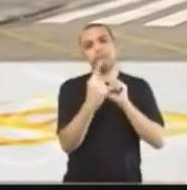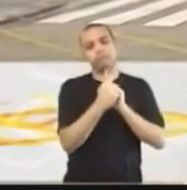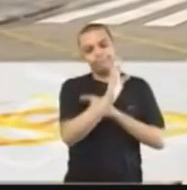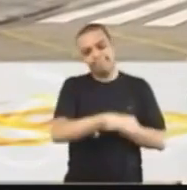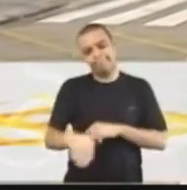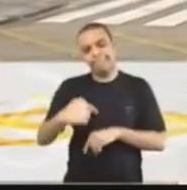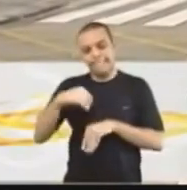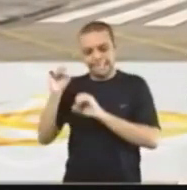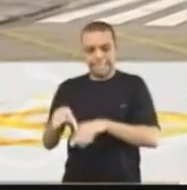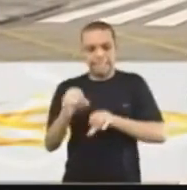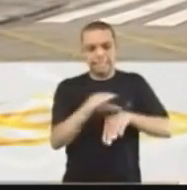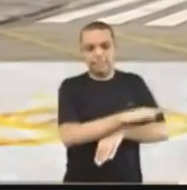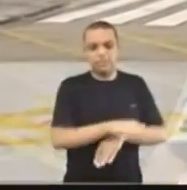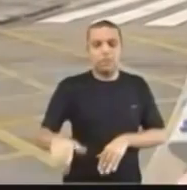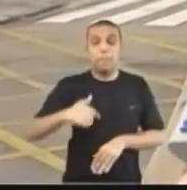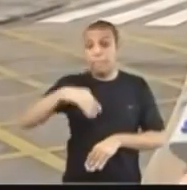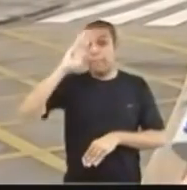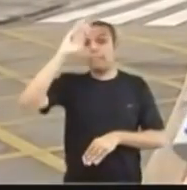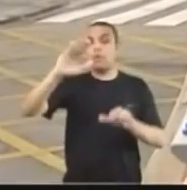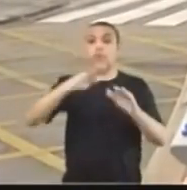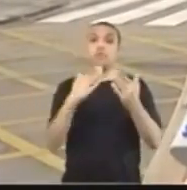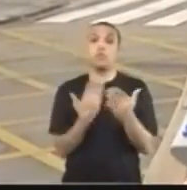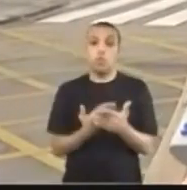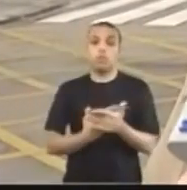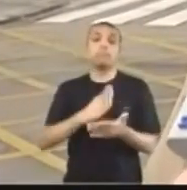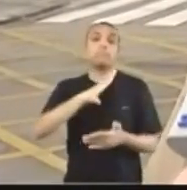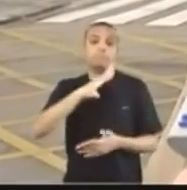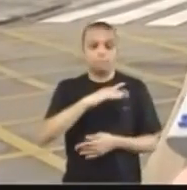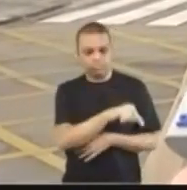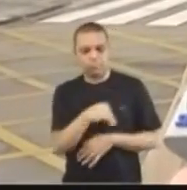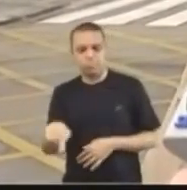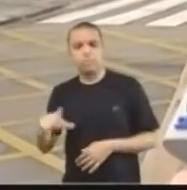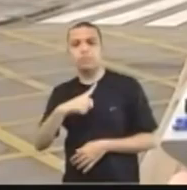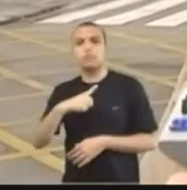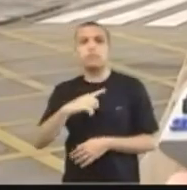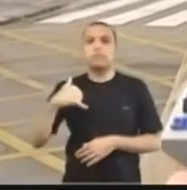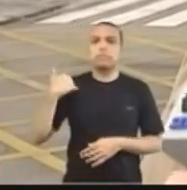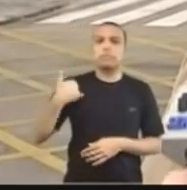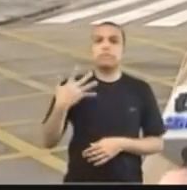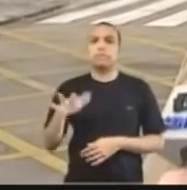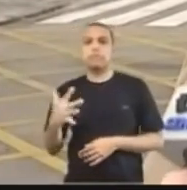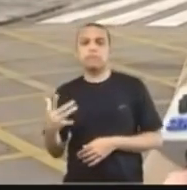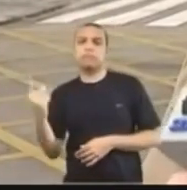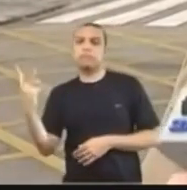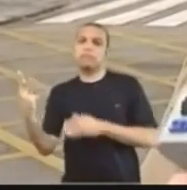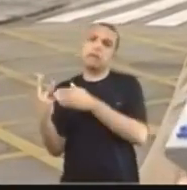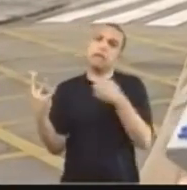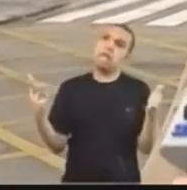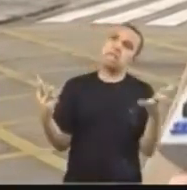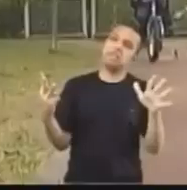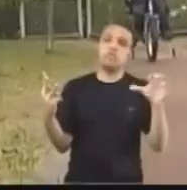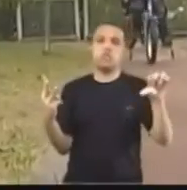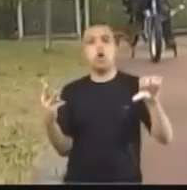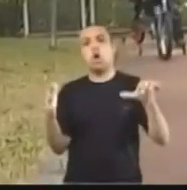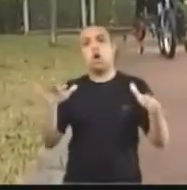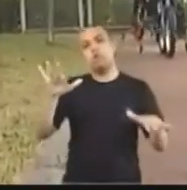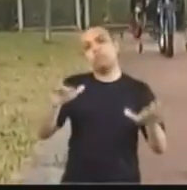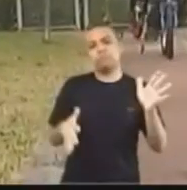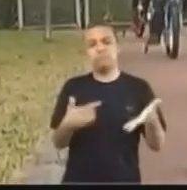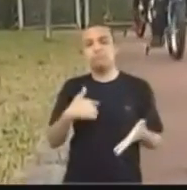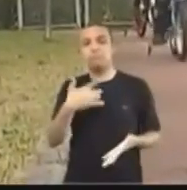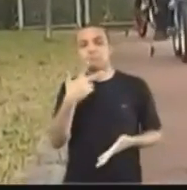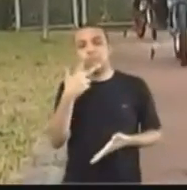ênfase nas crianças das escolas municipais é a faix etária de 3 a 9 anos as crianças